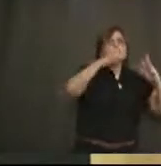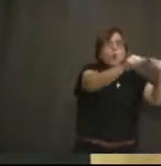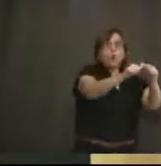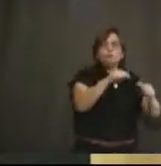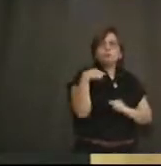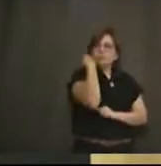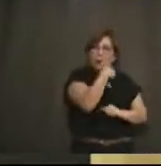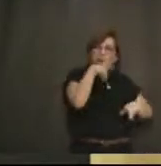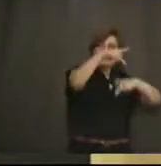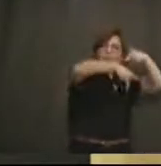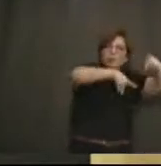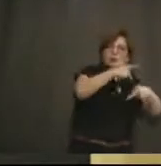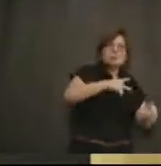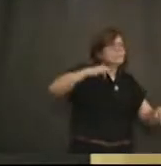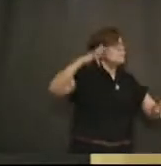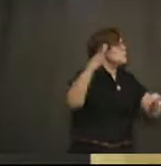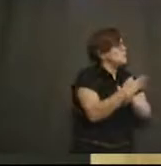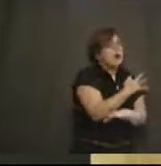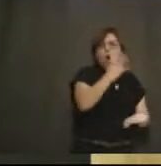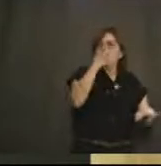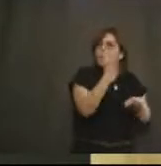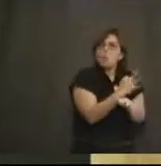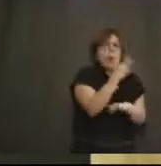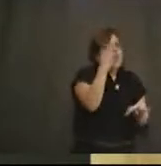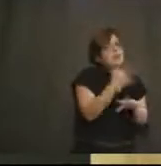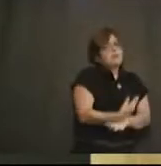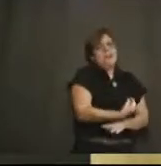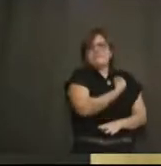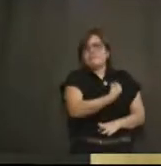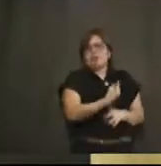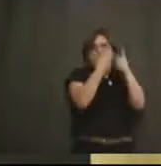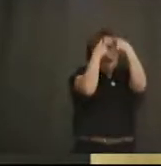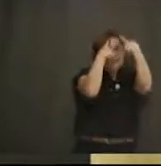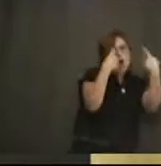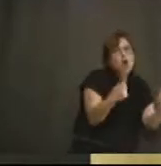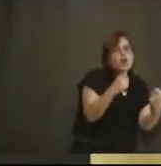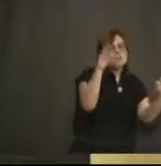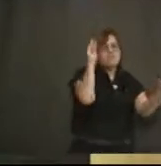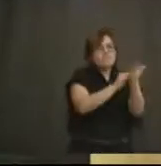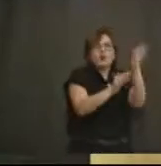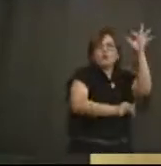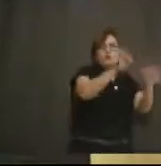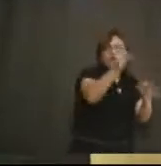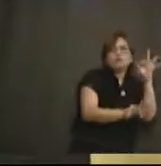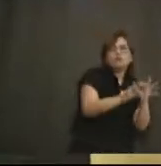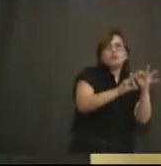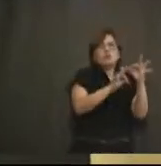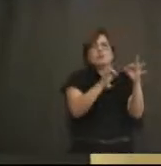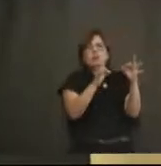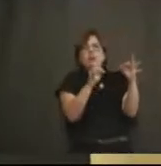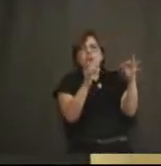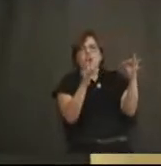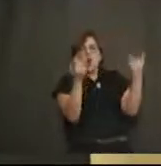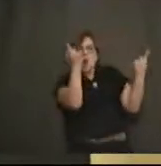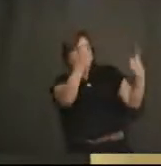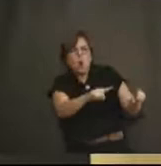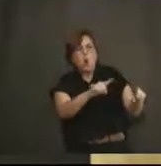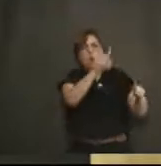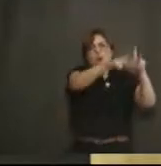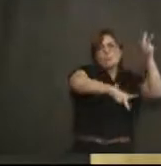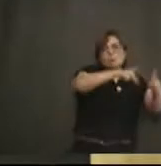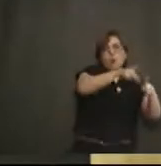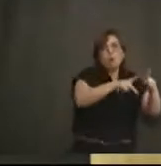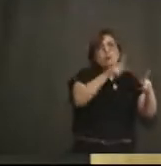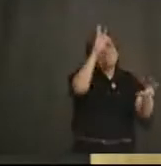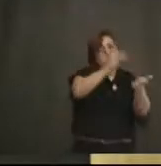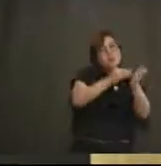aguenta mais viver com a violência, com a injustiça, com as agressões e com a falta de oportunidades, que tem sido